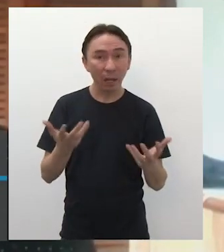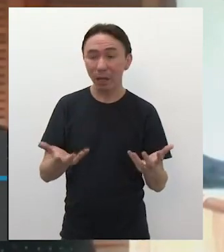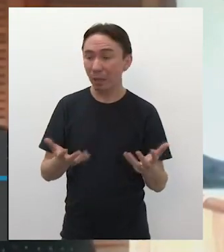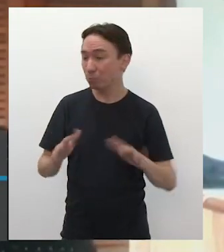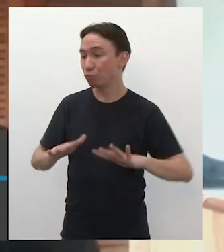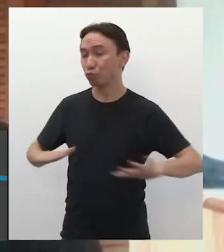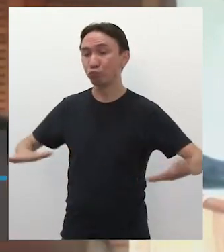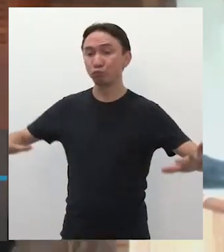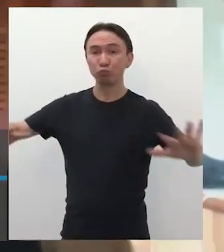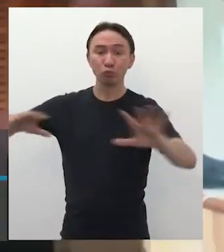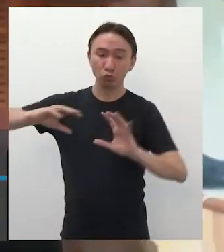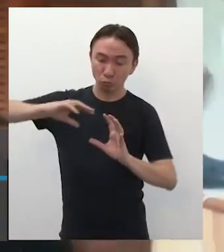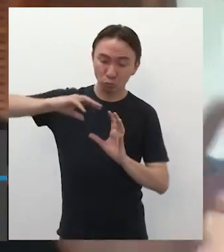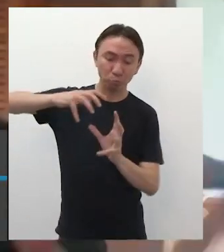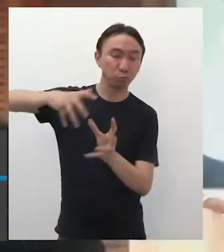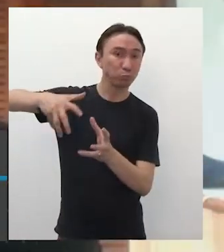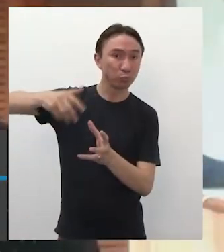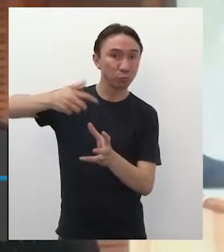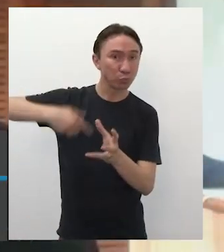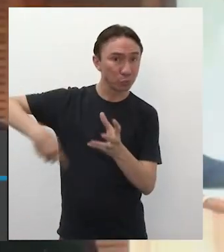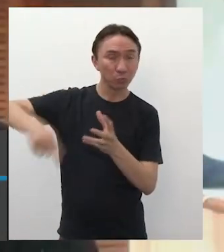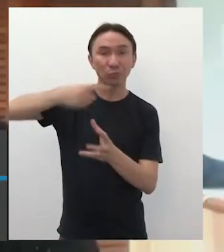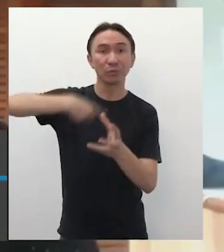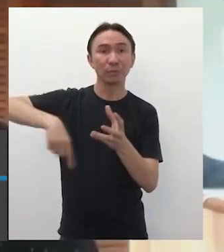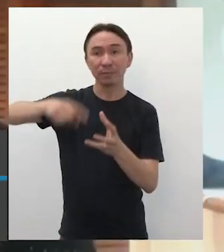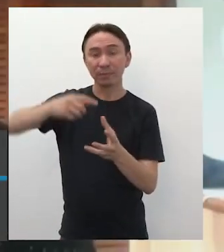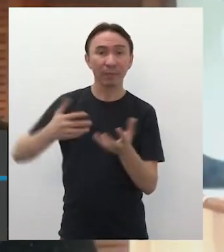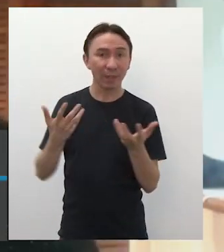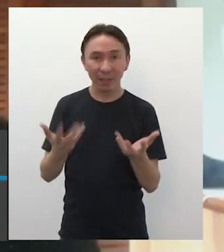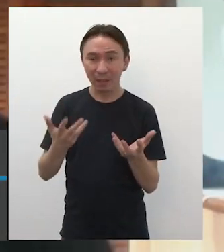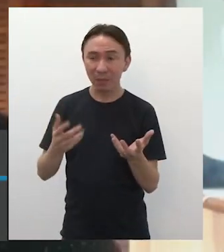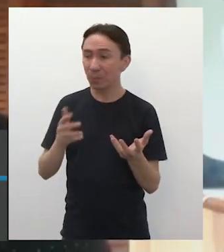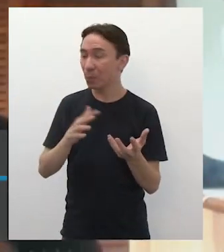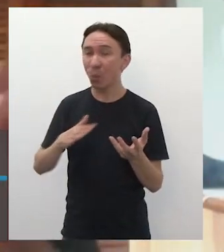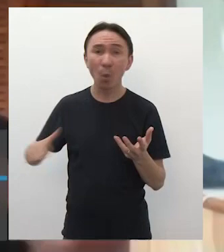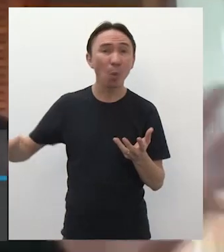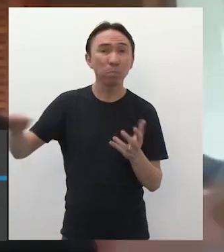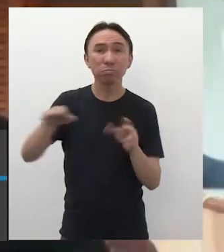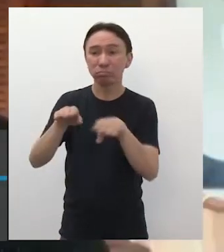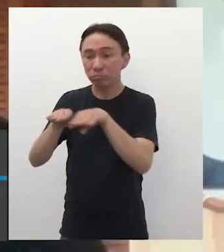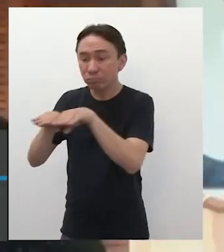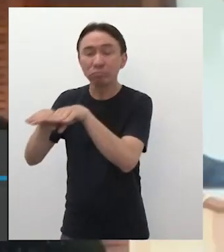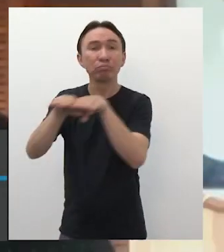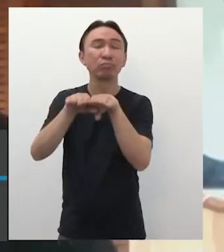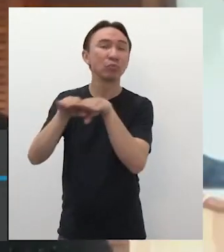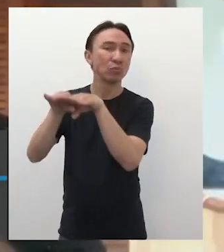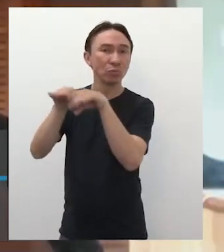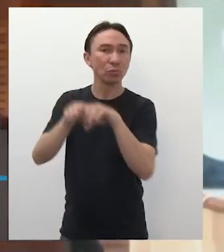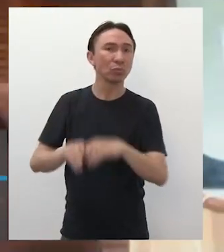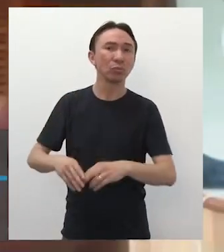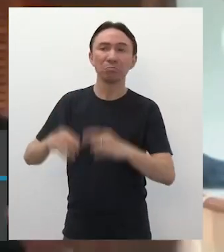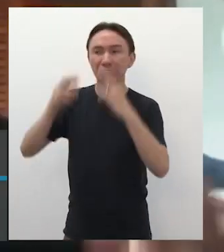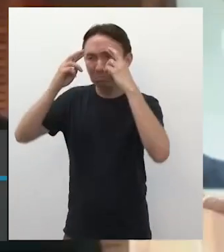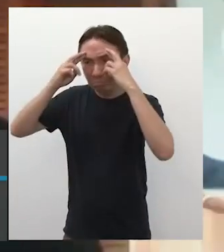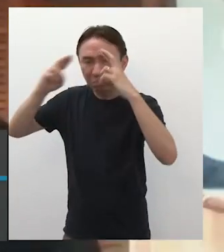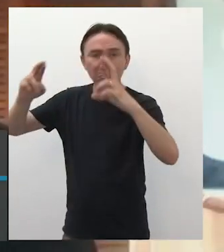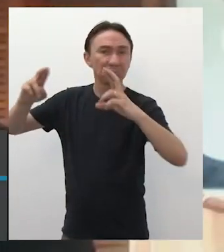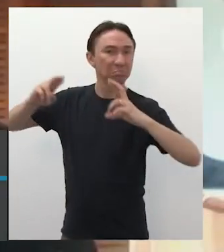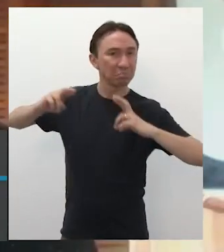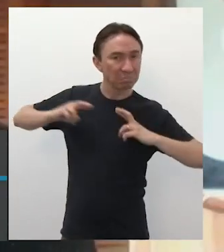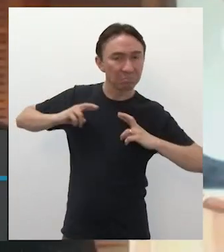que haja uma plenitude na convivência planetária, em que as pessoas se respeitem, em que a justiça seja